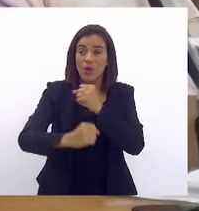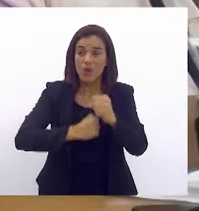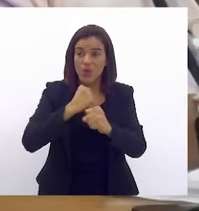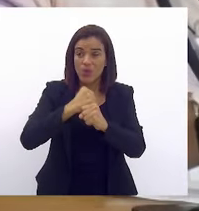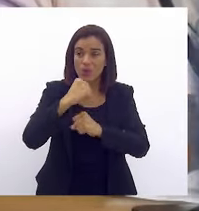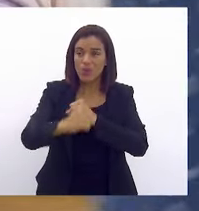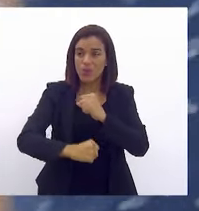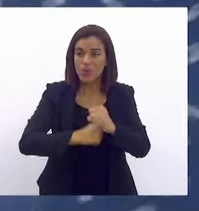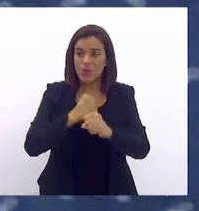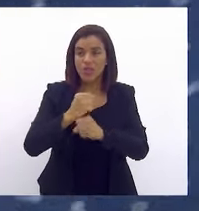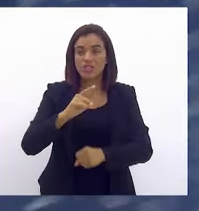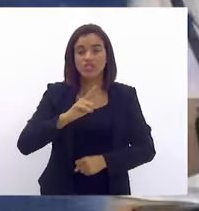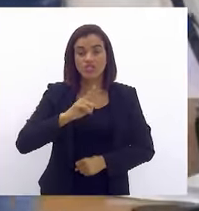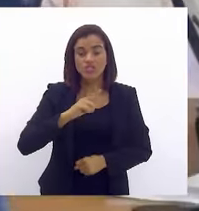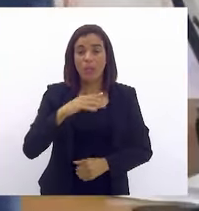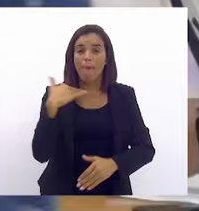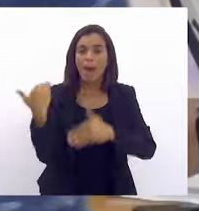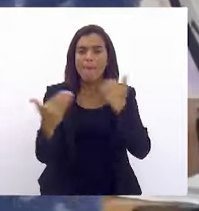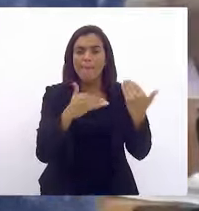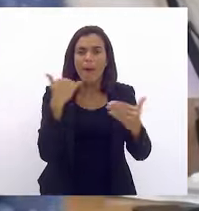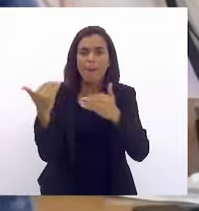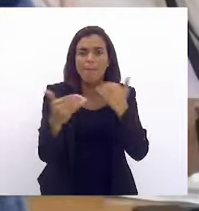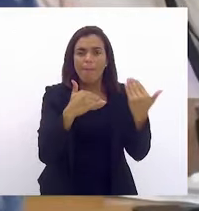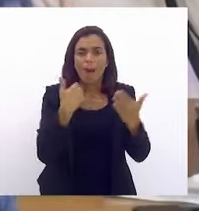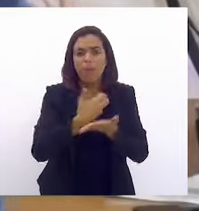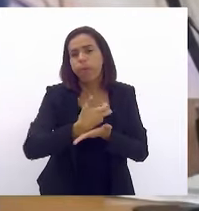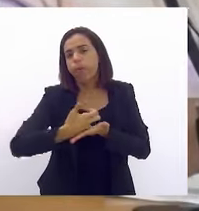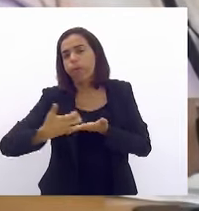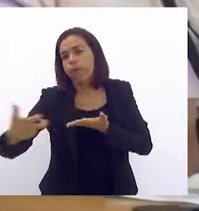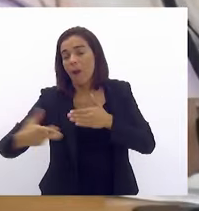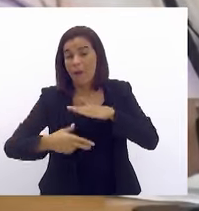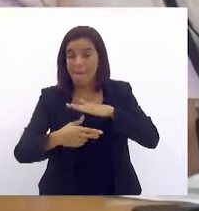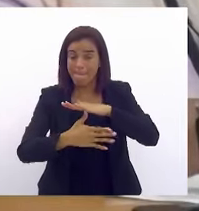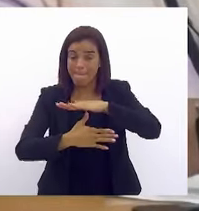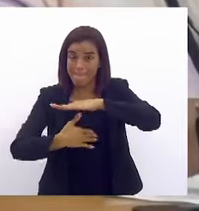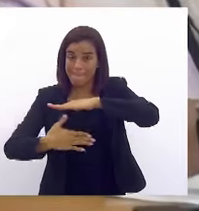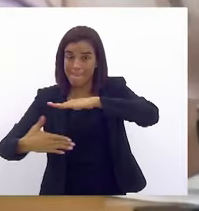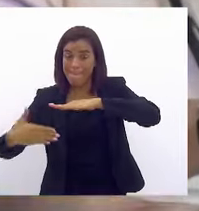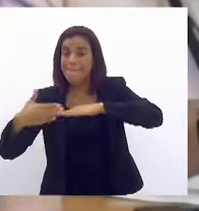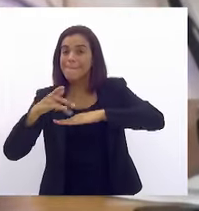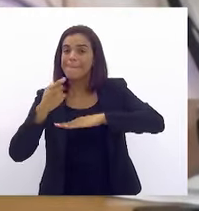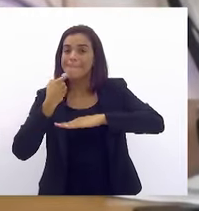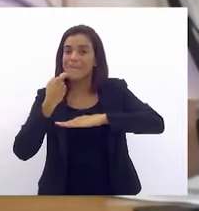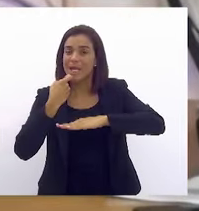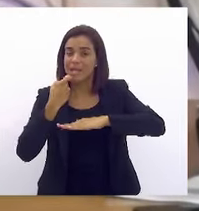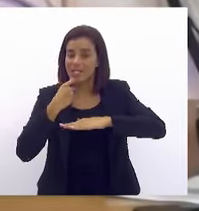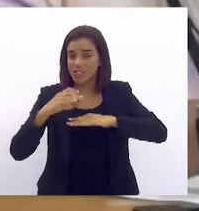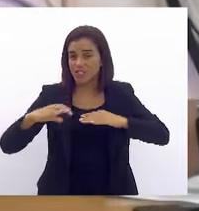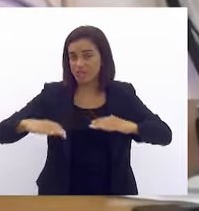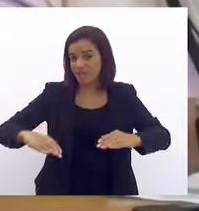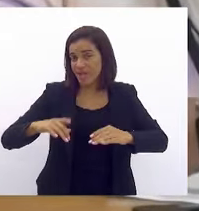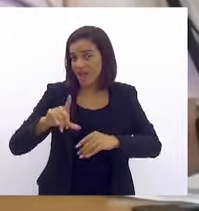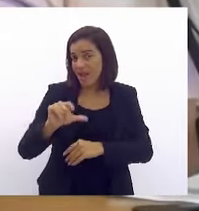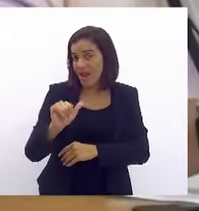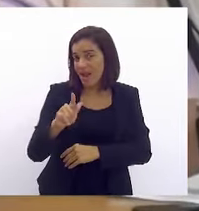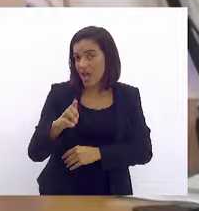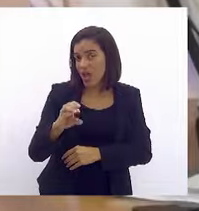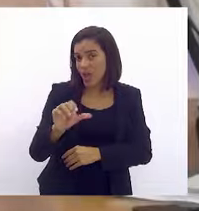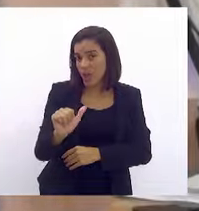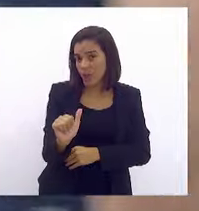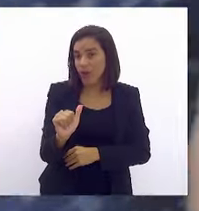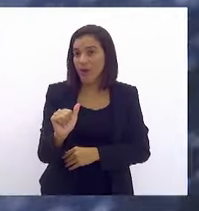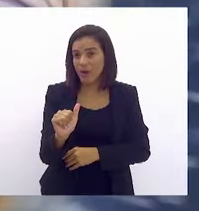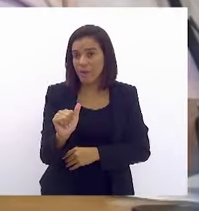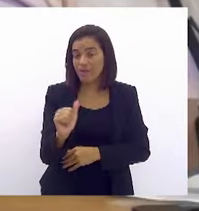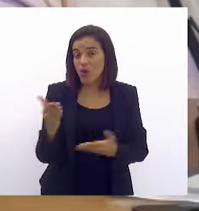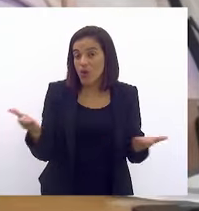todo ano tinha mortandade de peixe na nossa lagoa. Tem mais de 5 anos que não morre peixe na nossa lagoa, graças ao trabalho que eles fizeram aí.